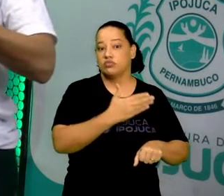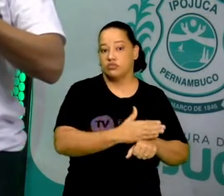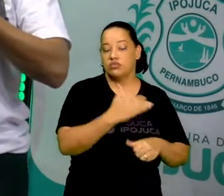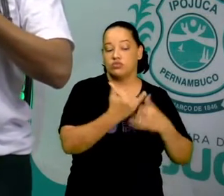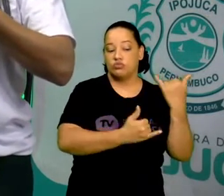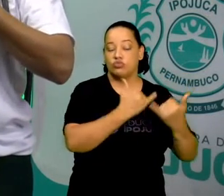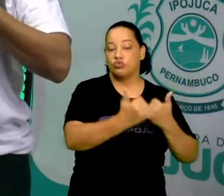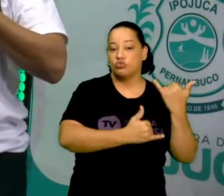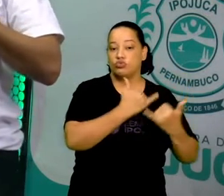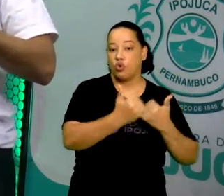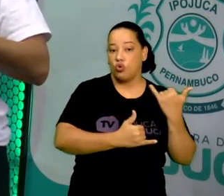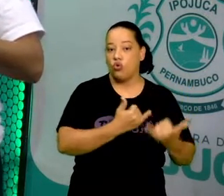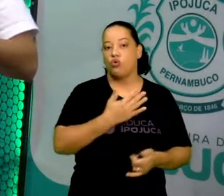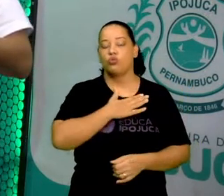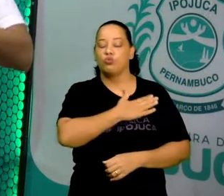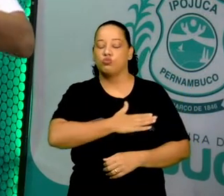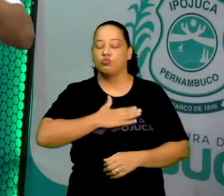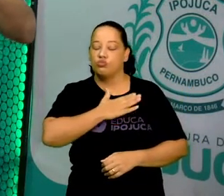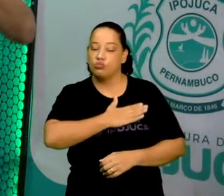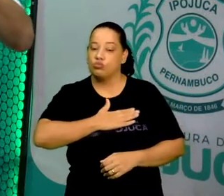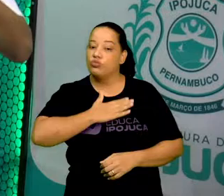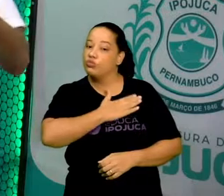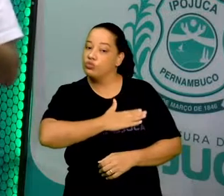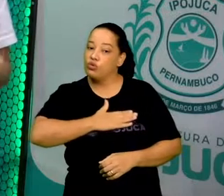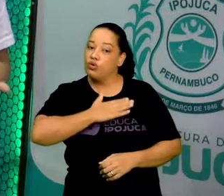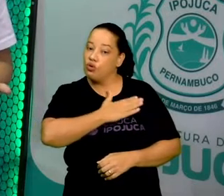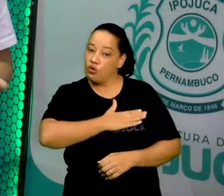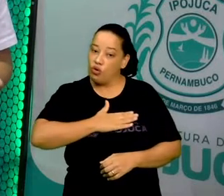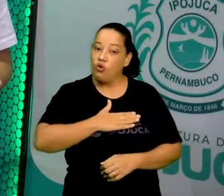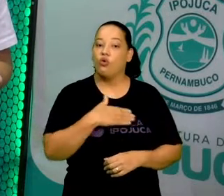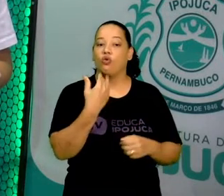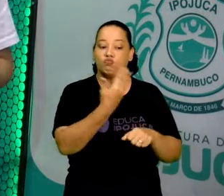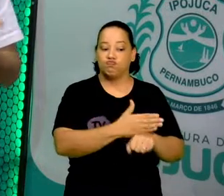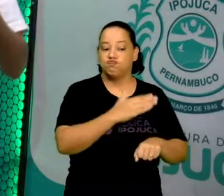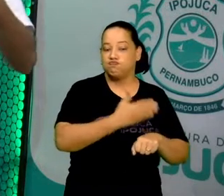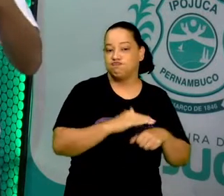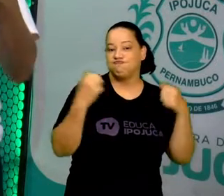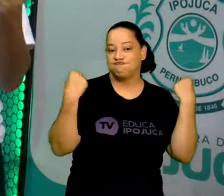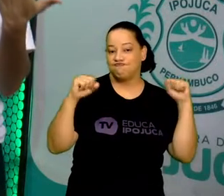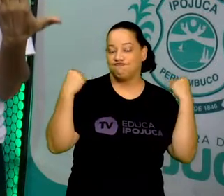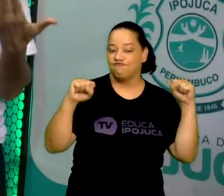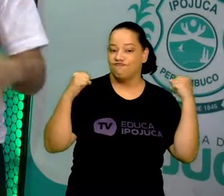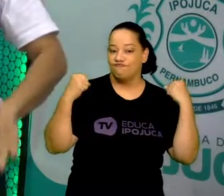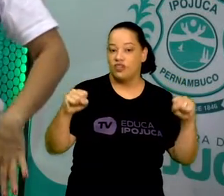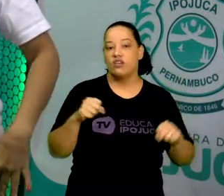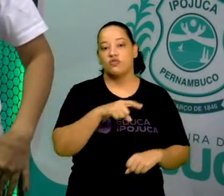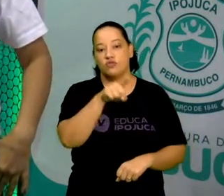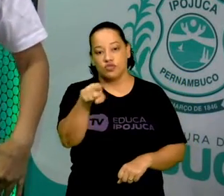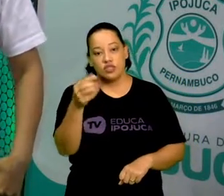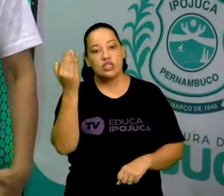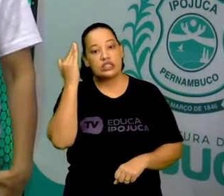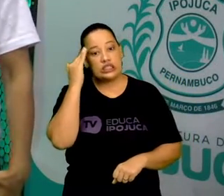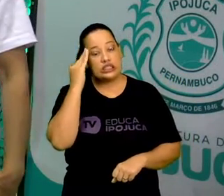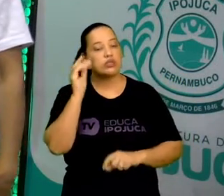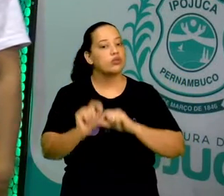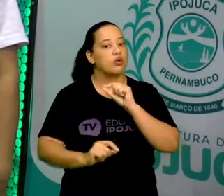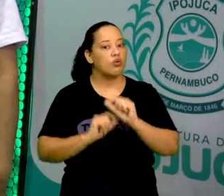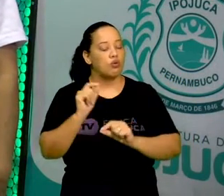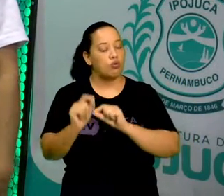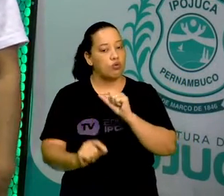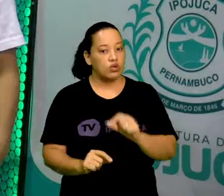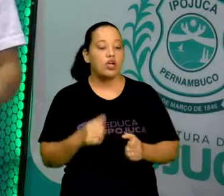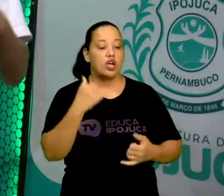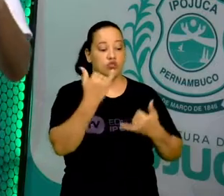jogo e você gosta de de fazer algum exercício físico você vai entender e através